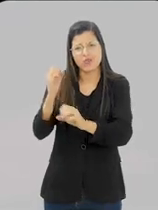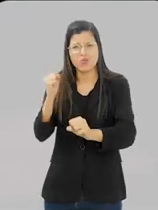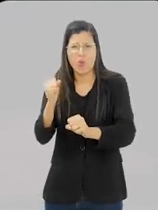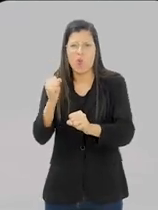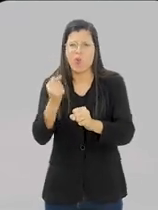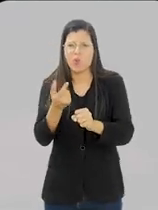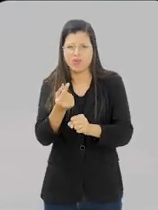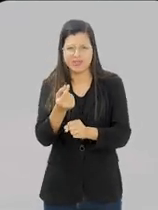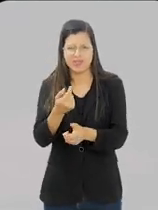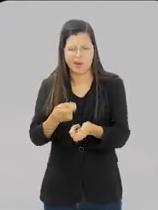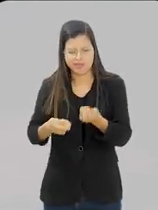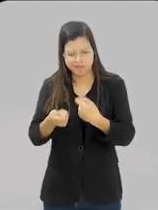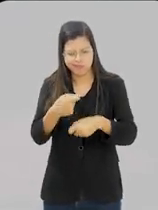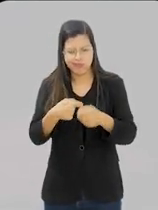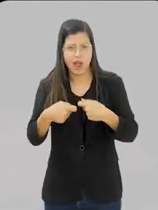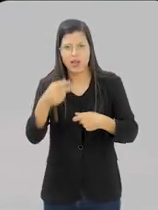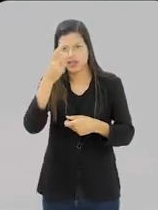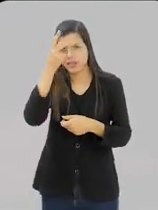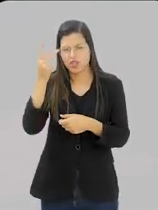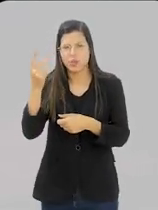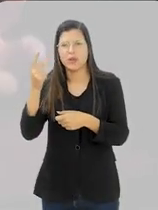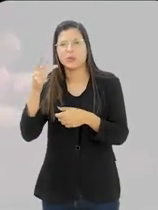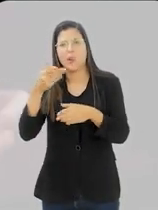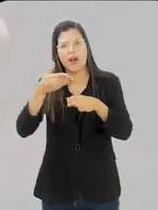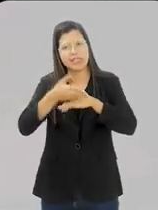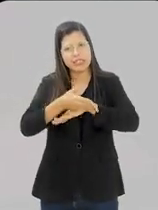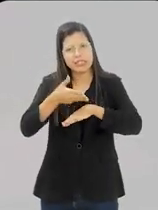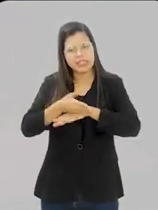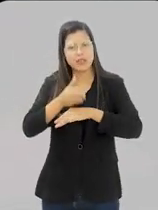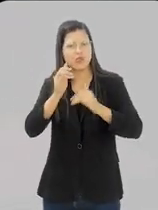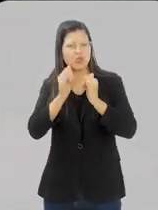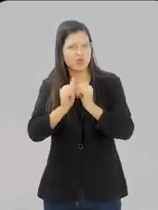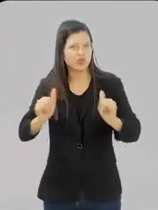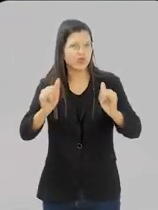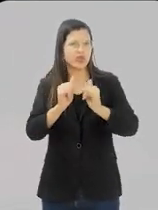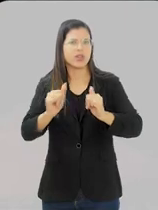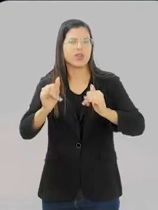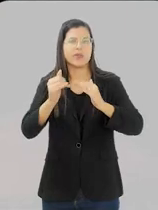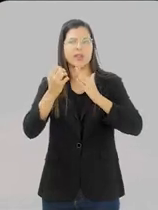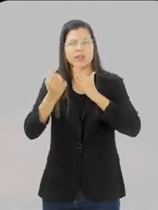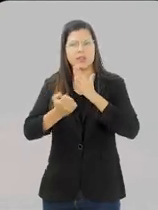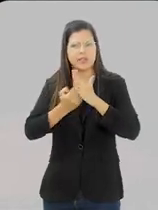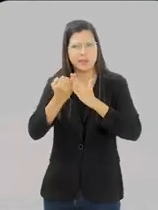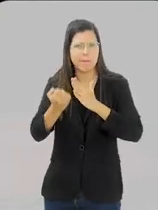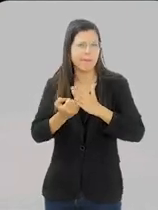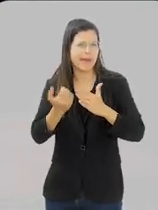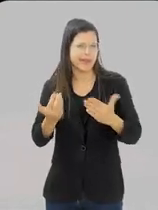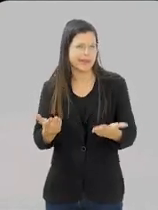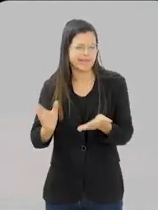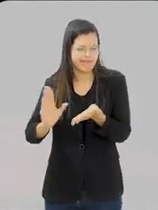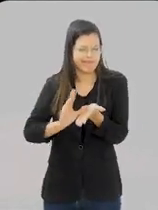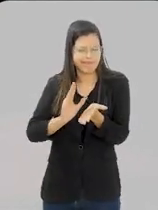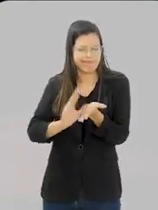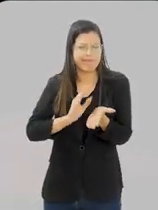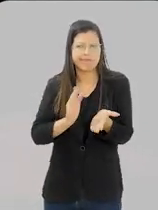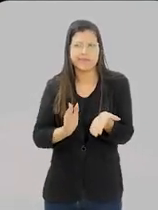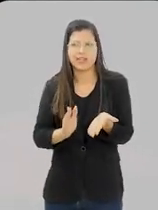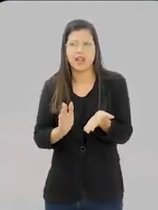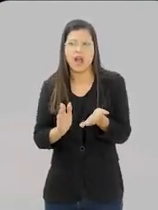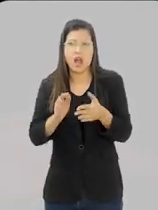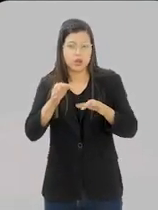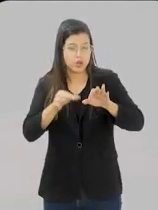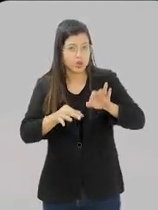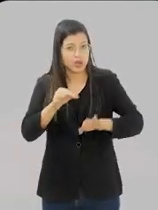fluxo, né, de pessoas acessando e divulgando, e essas empresas. Então,